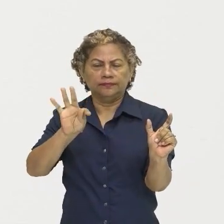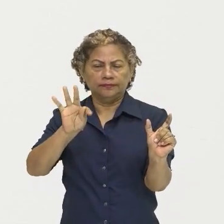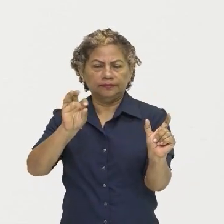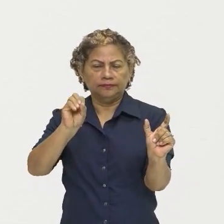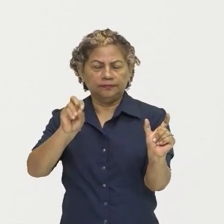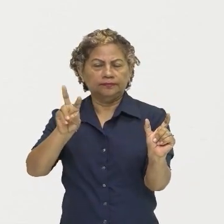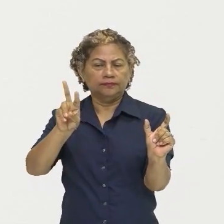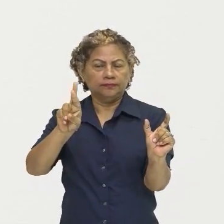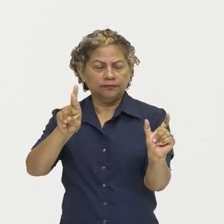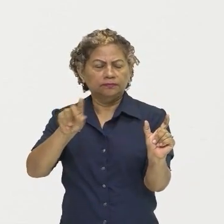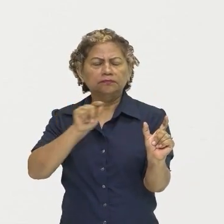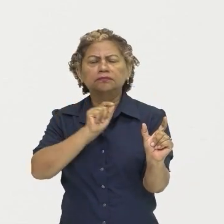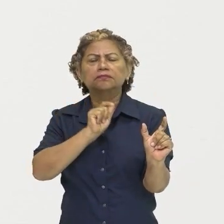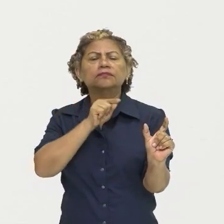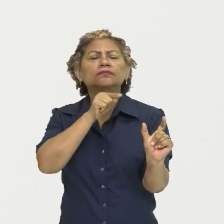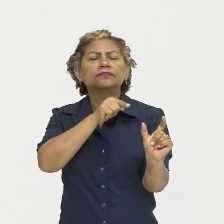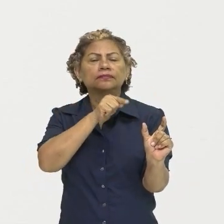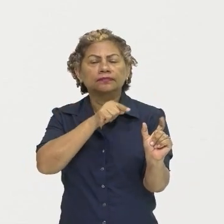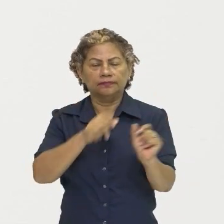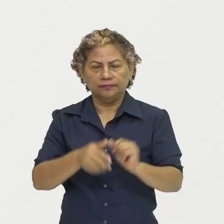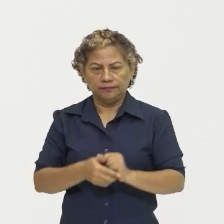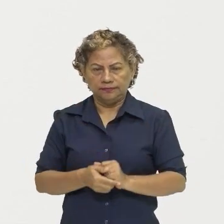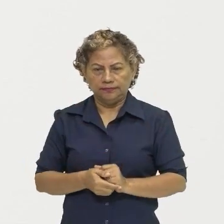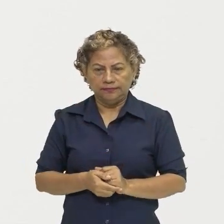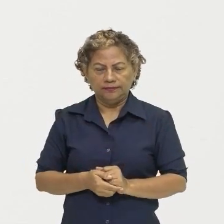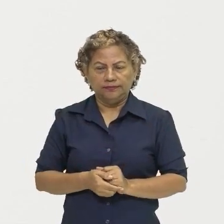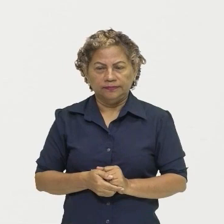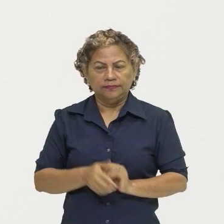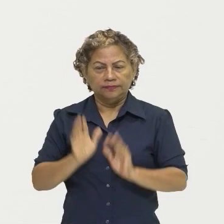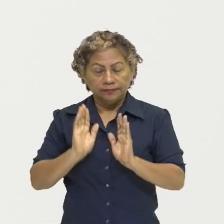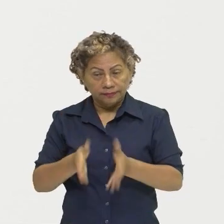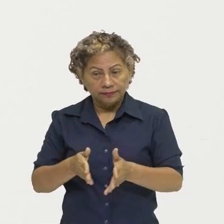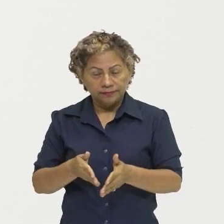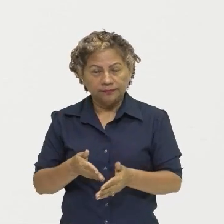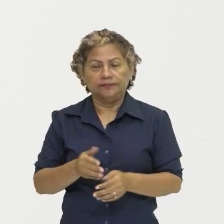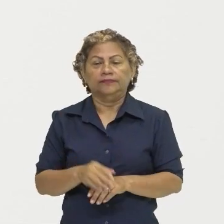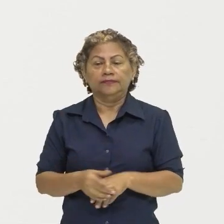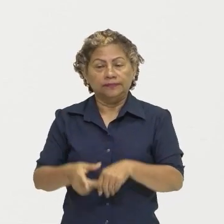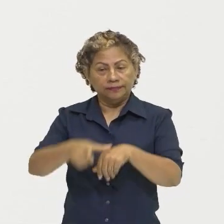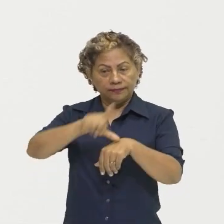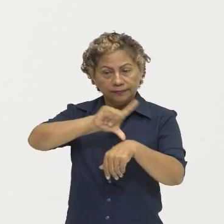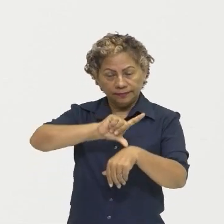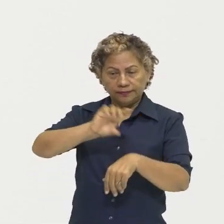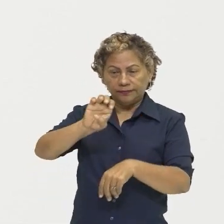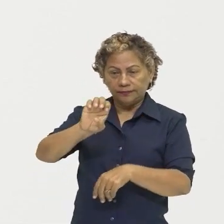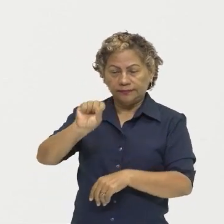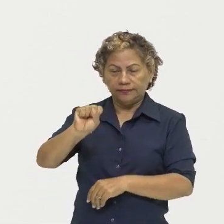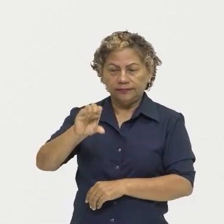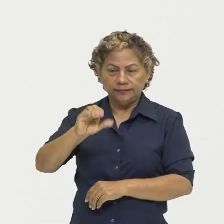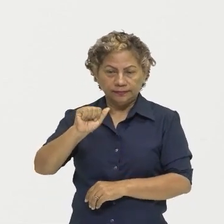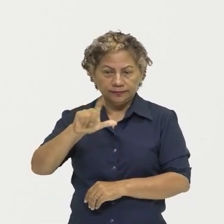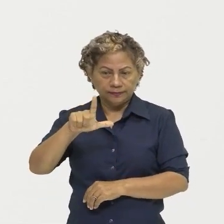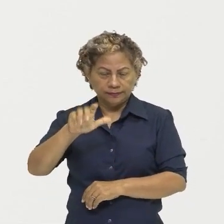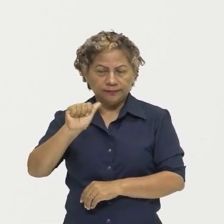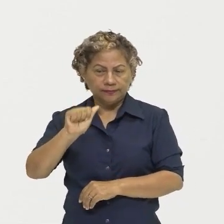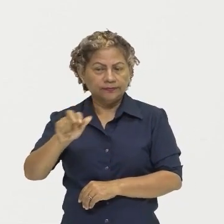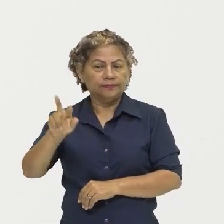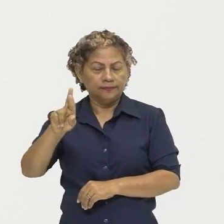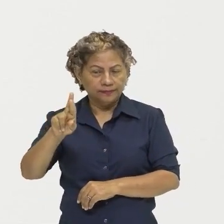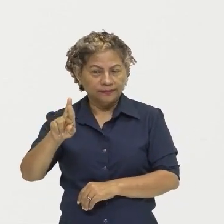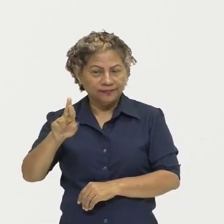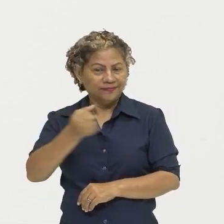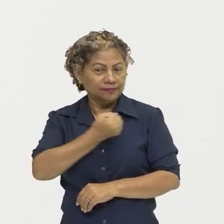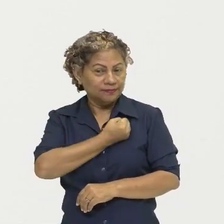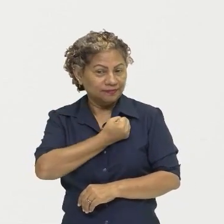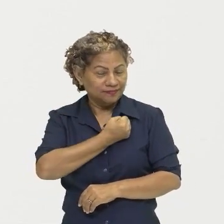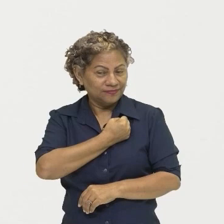Não esqueçam que uma grandeza escalar é aquela que fica perfeitamente caracterizada por